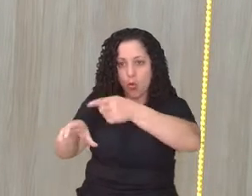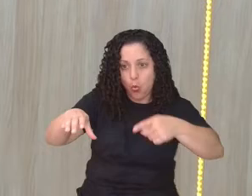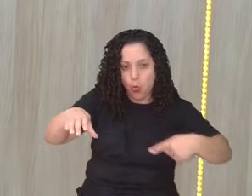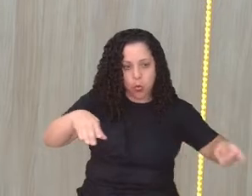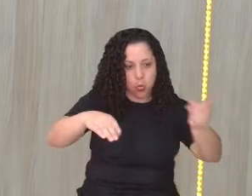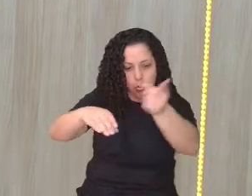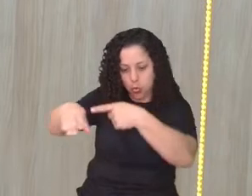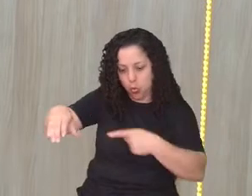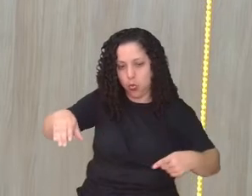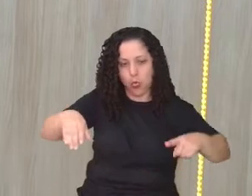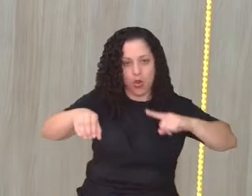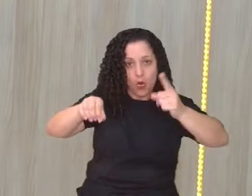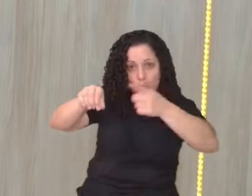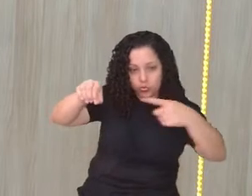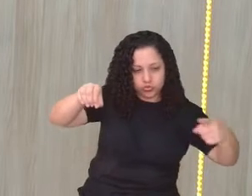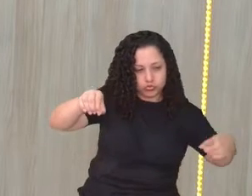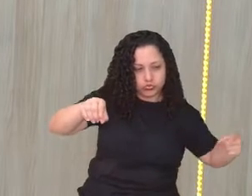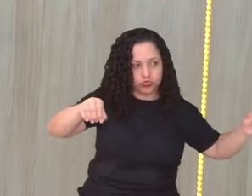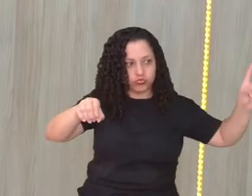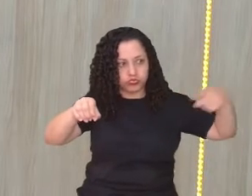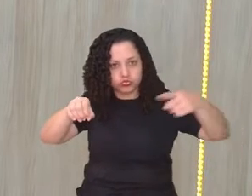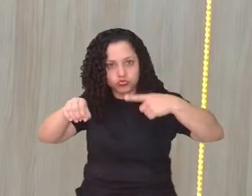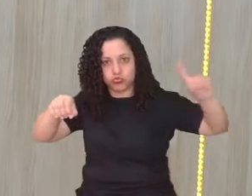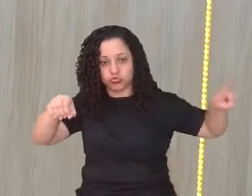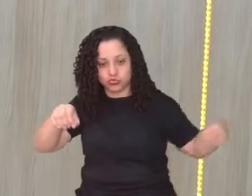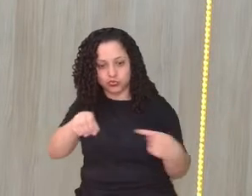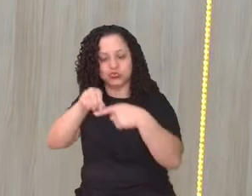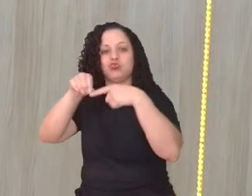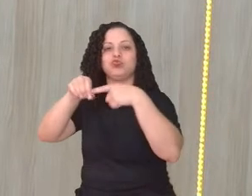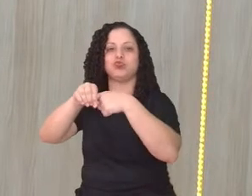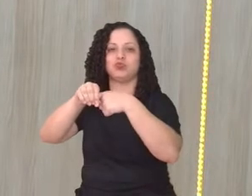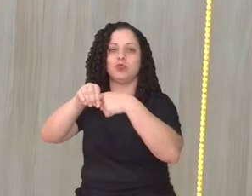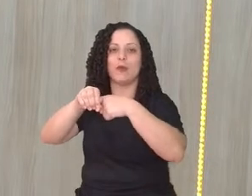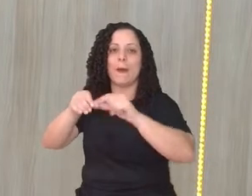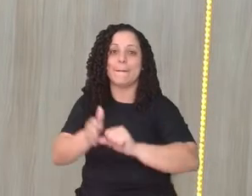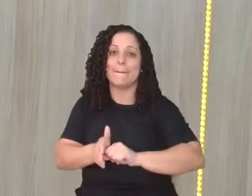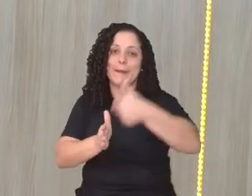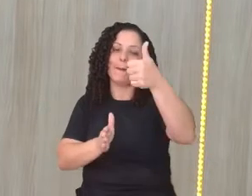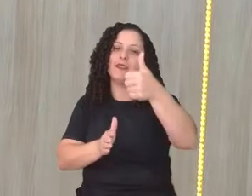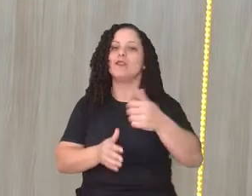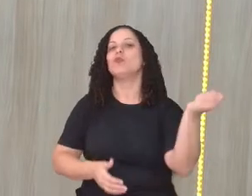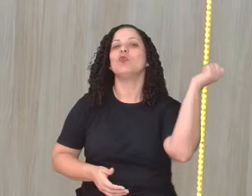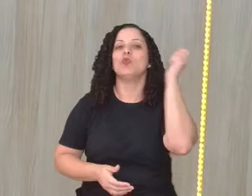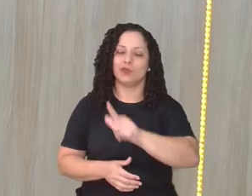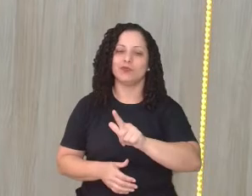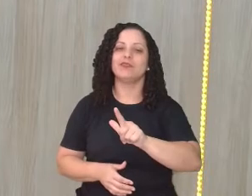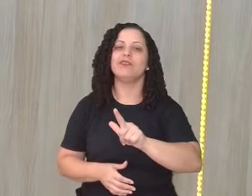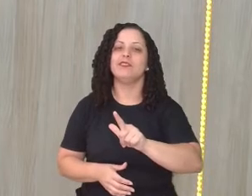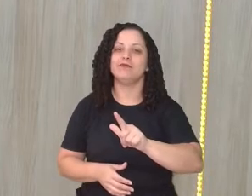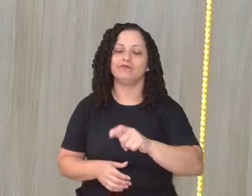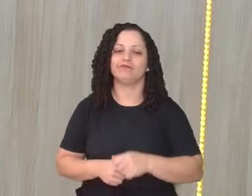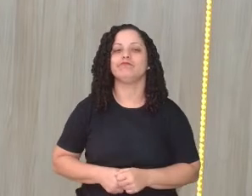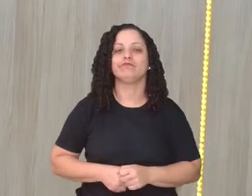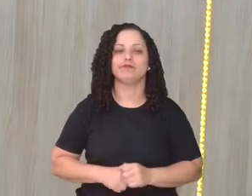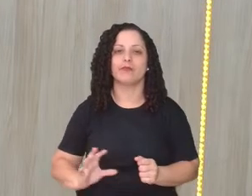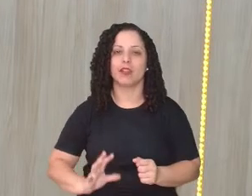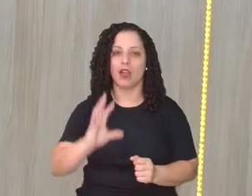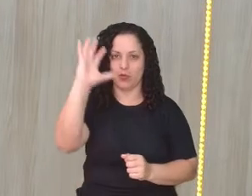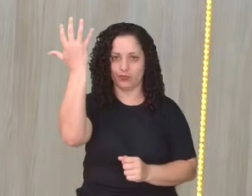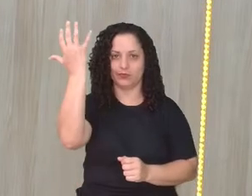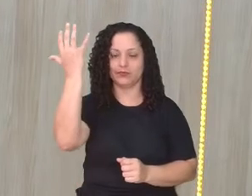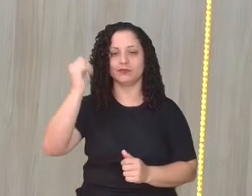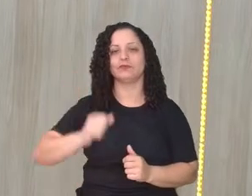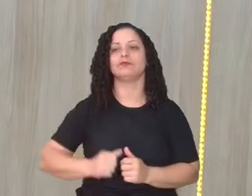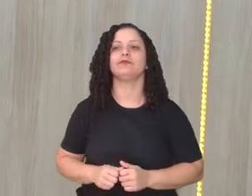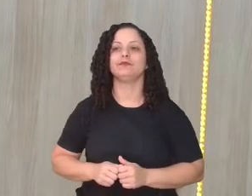que chegar primeiro, aquele que conseguir penetrar no óvulo, então, já fecundou ali, então já ocorreu a